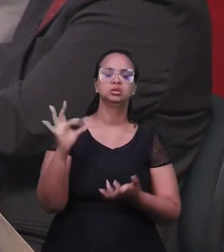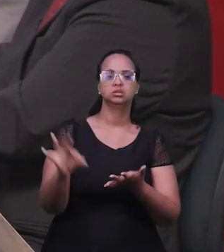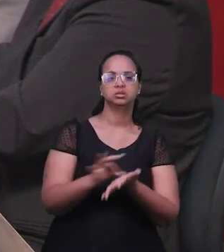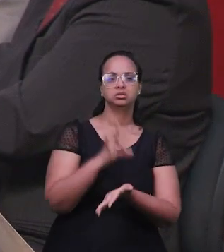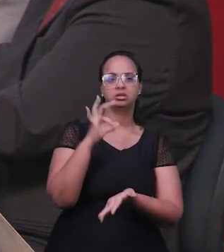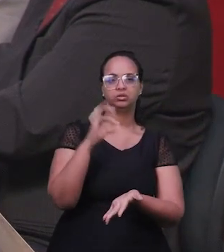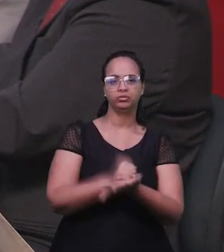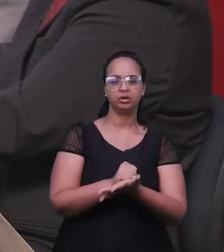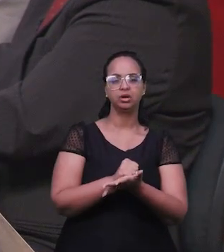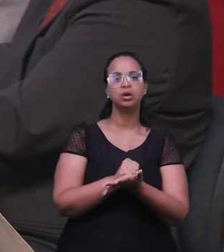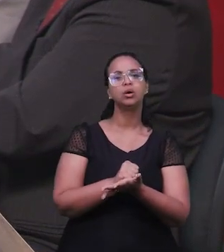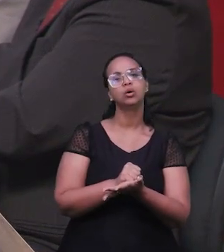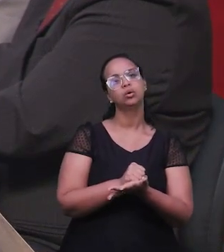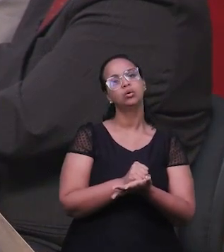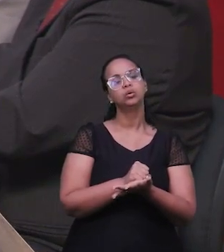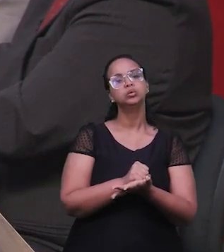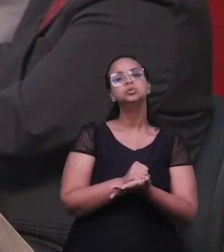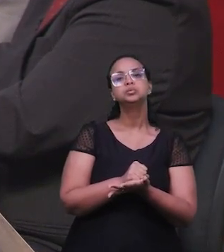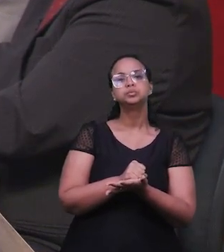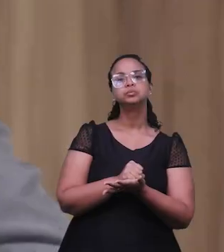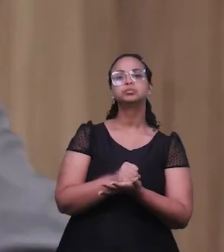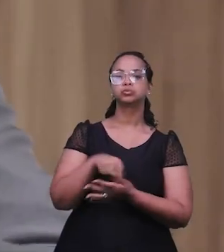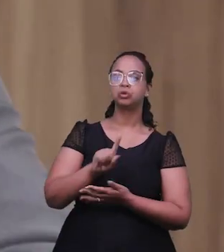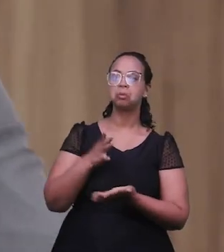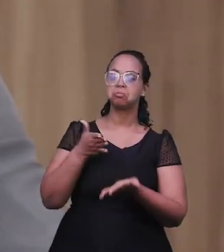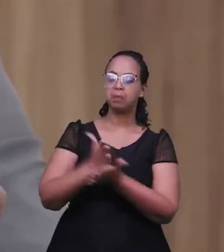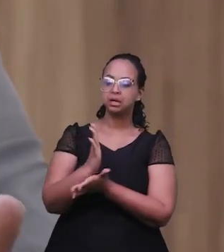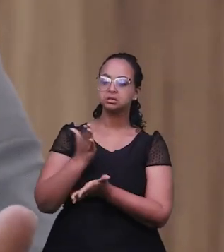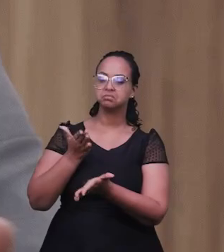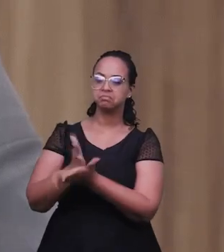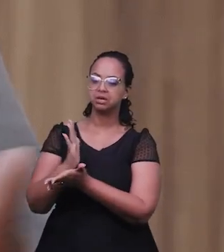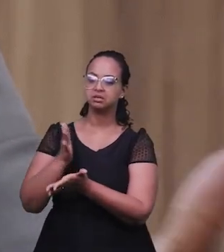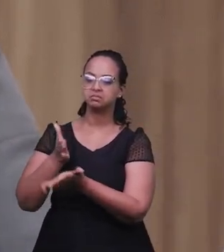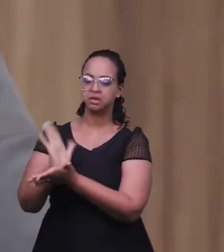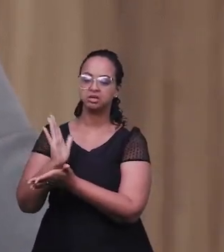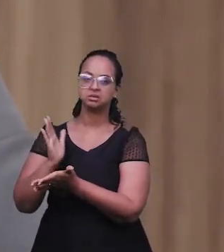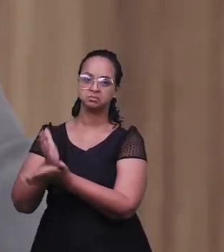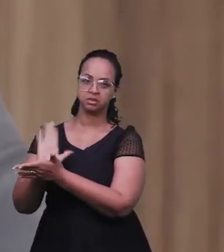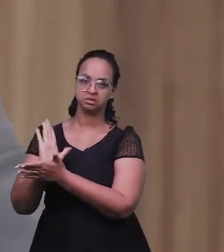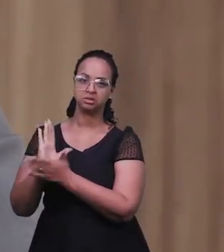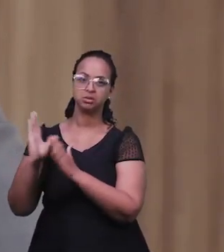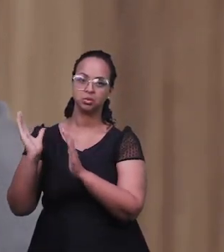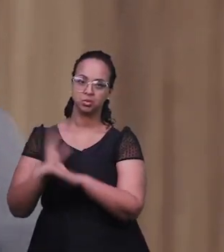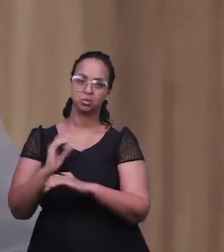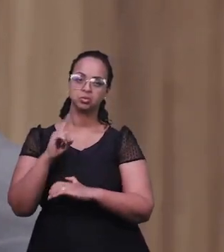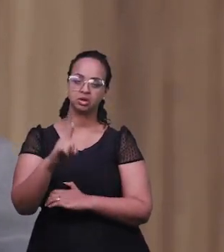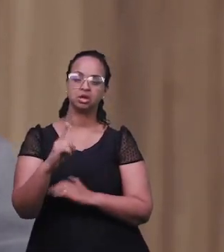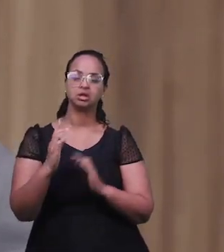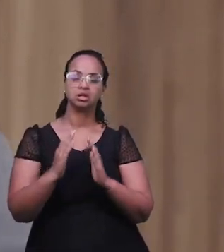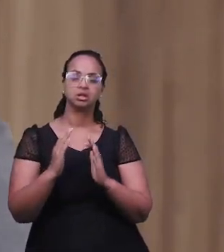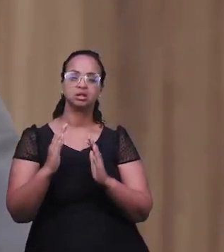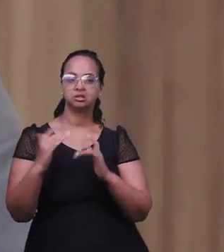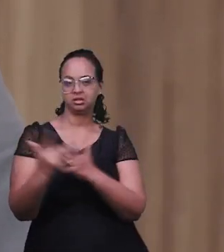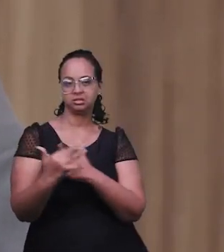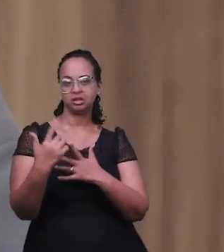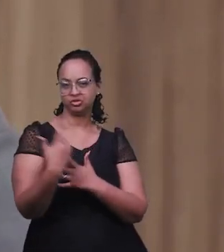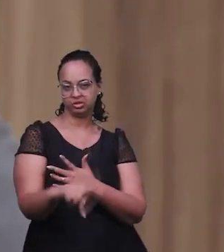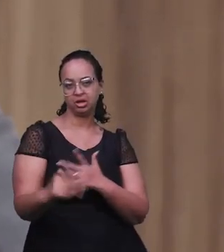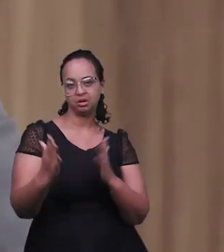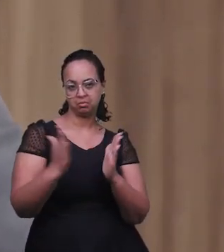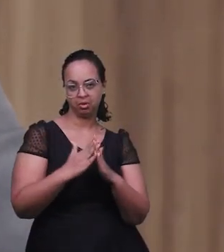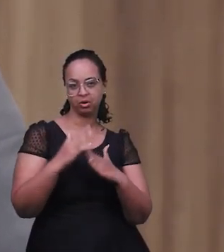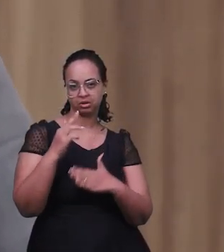tudo certinho, foi passando as etapas do concurso lá na cidade em que ele